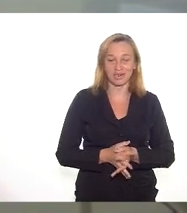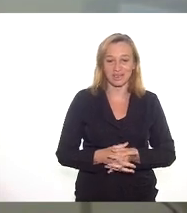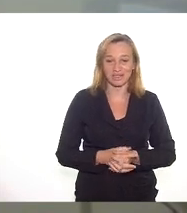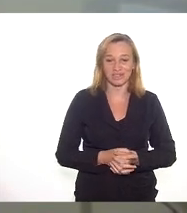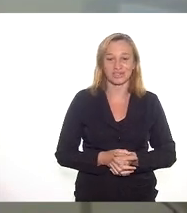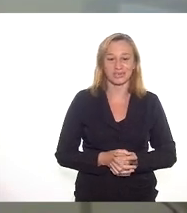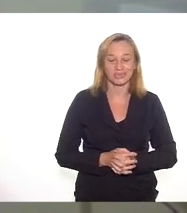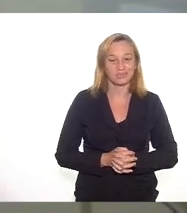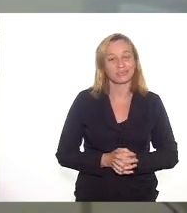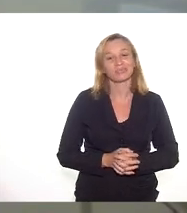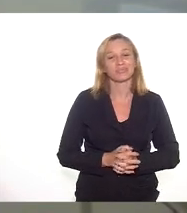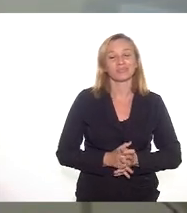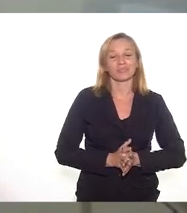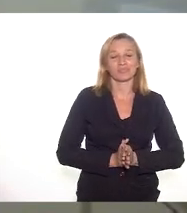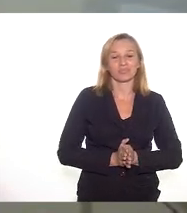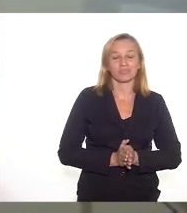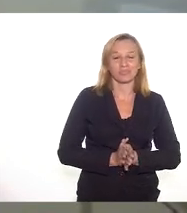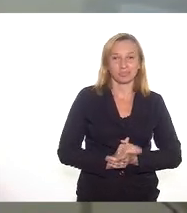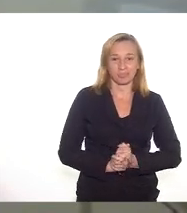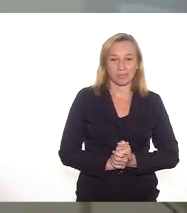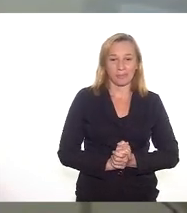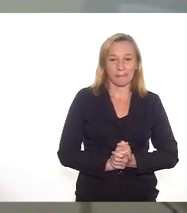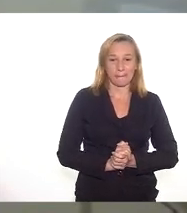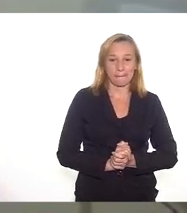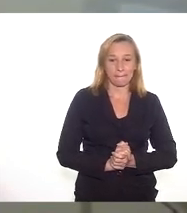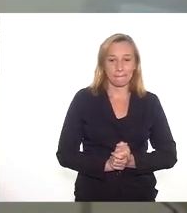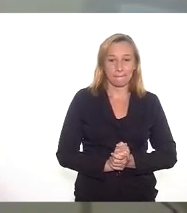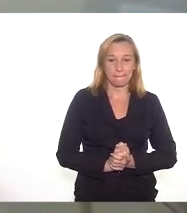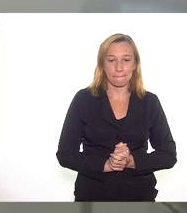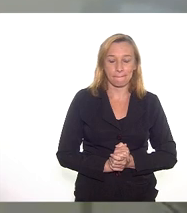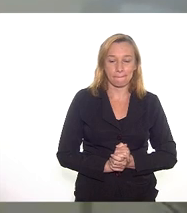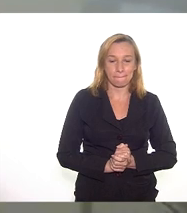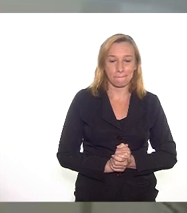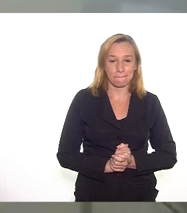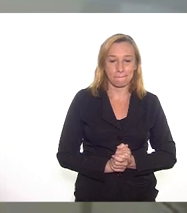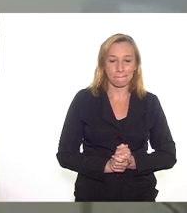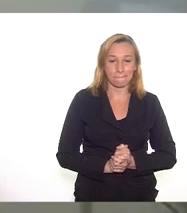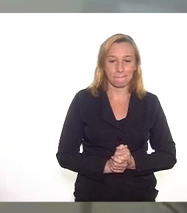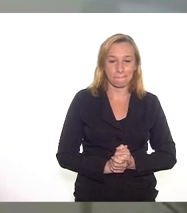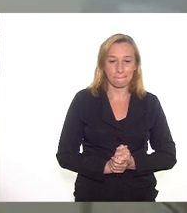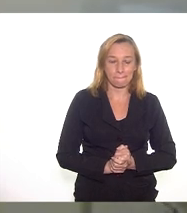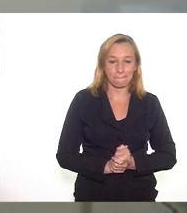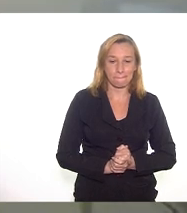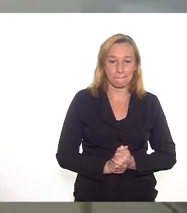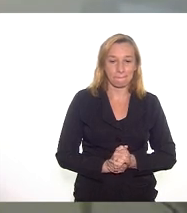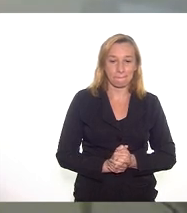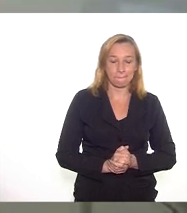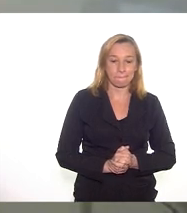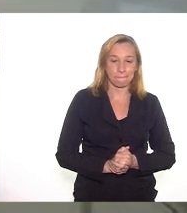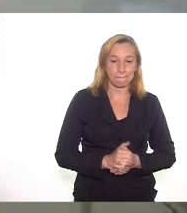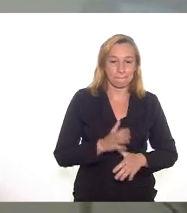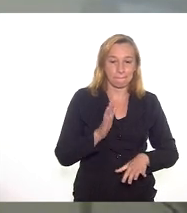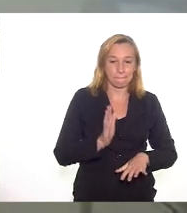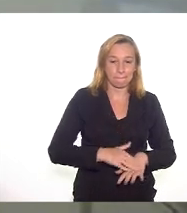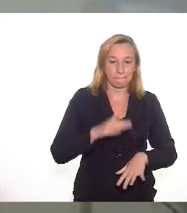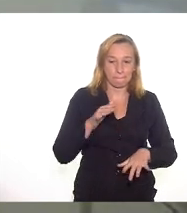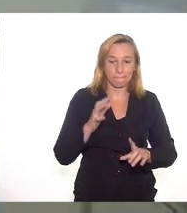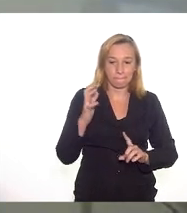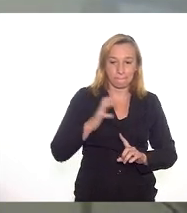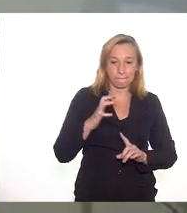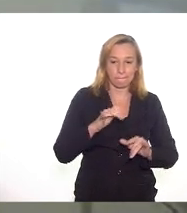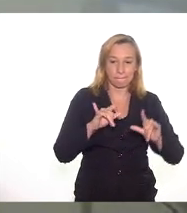Baixada Fluminense, é a que é mais espoliada pelas milícias,